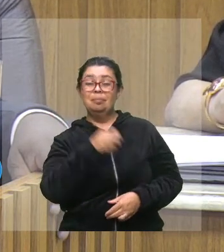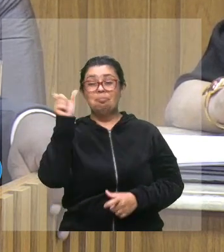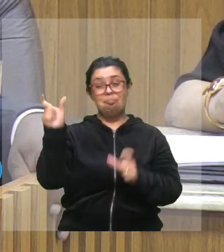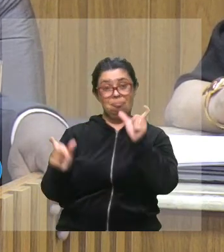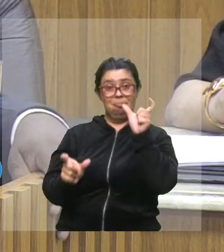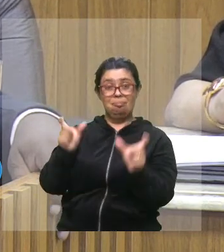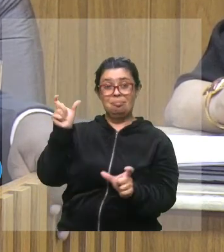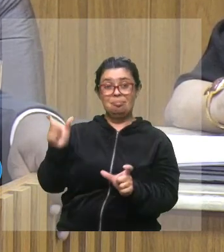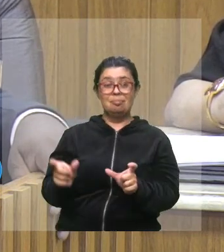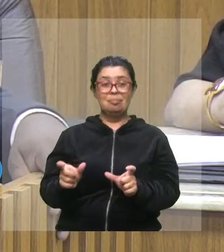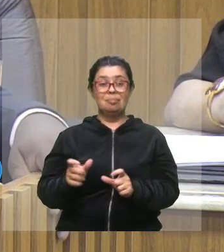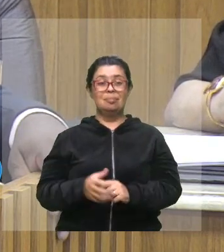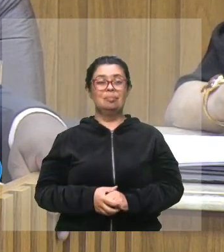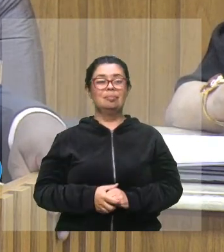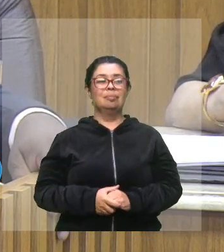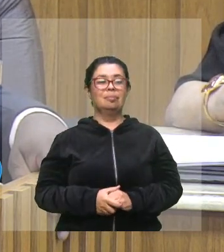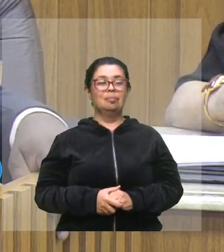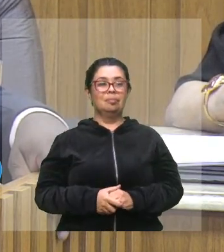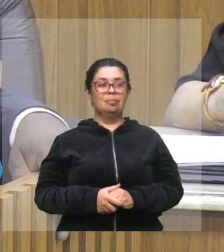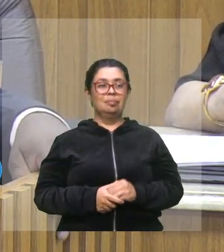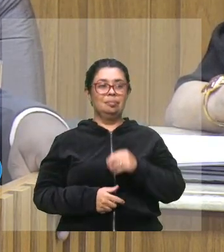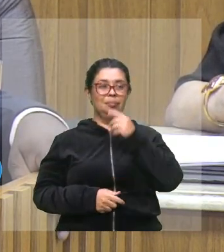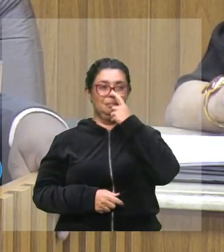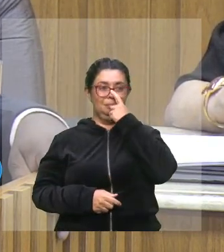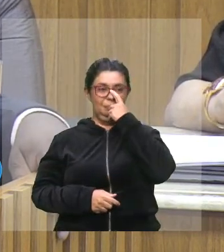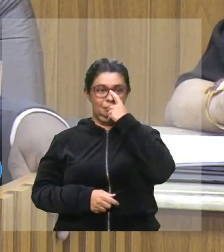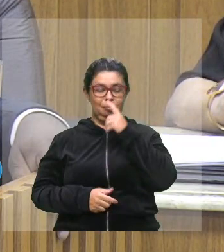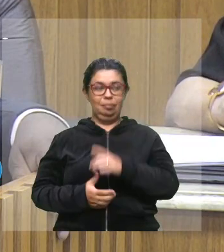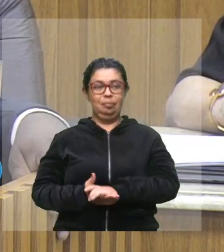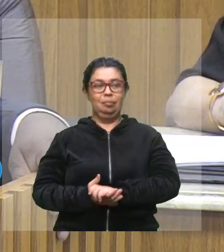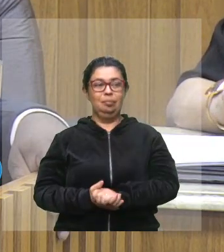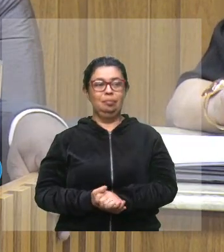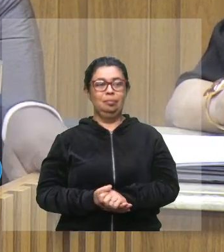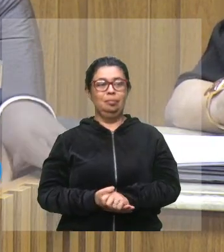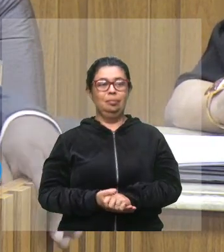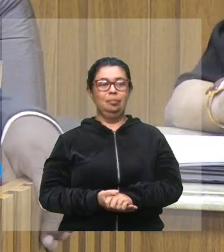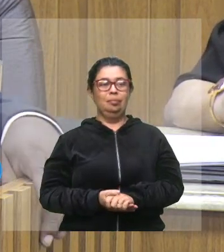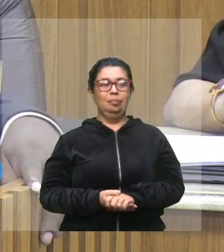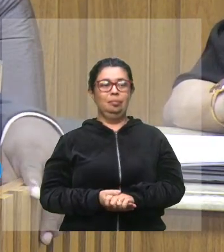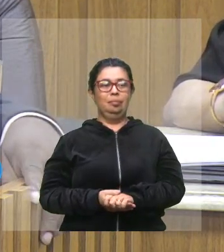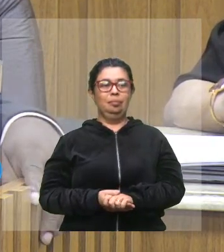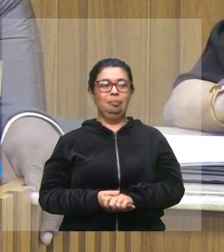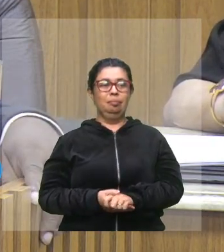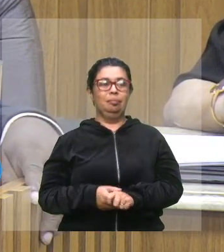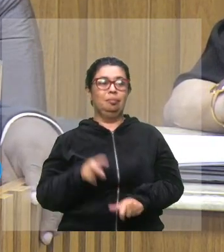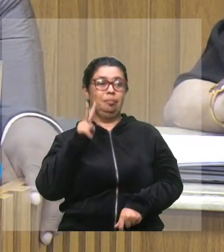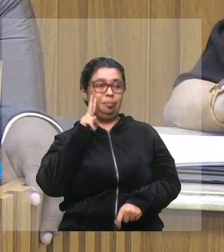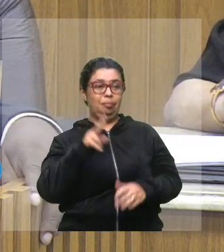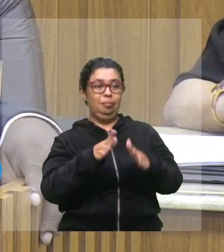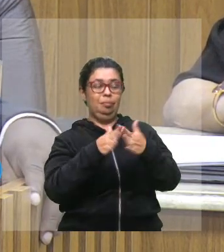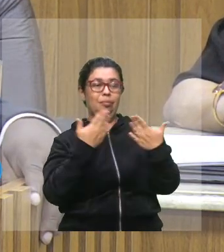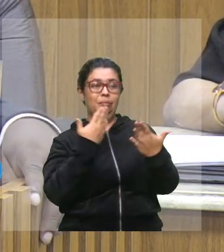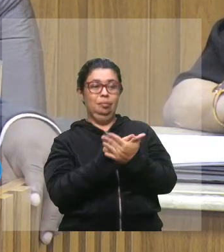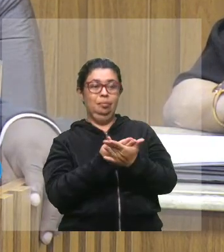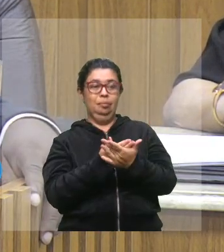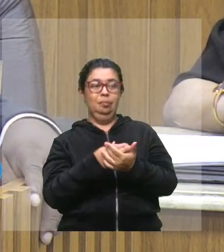munícipes. Eu vi o requerimento, né, do vereador Fábio Alerta Verbal, né,